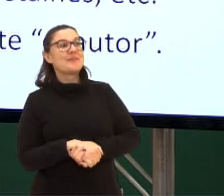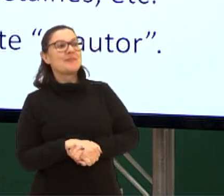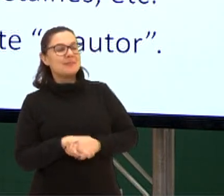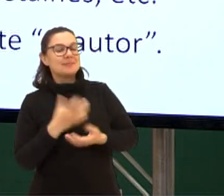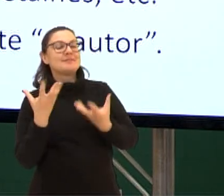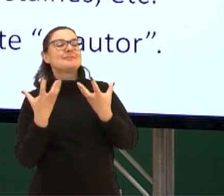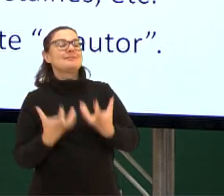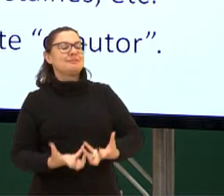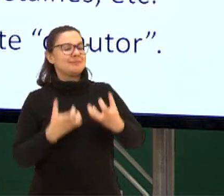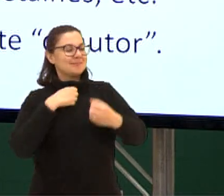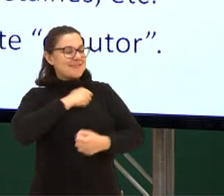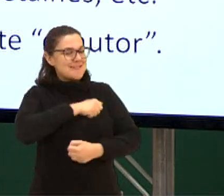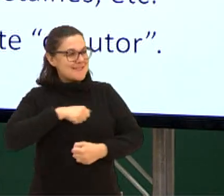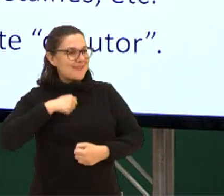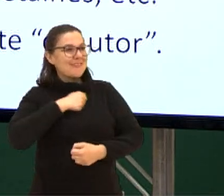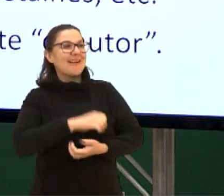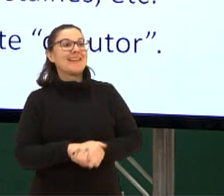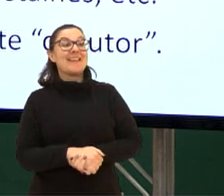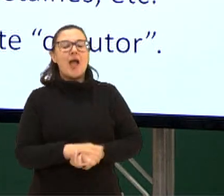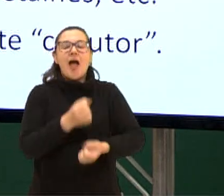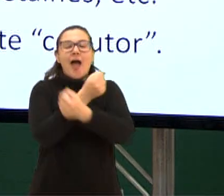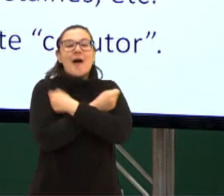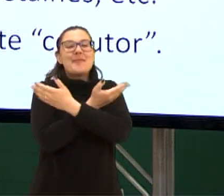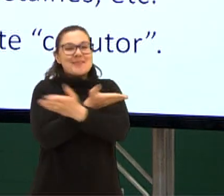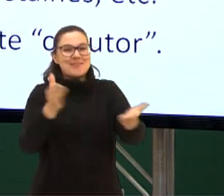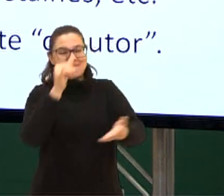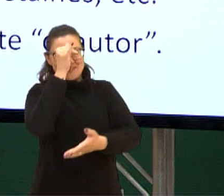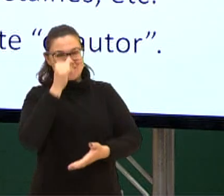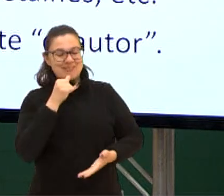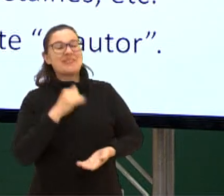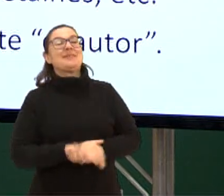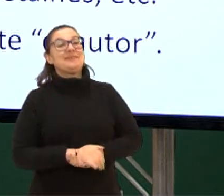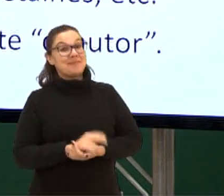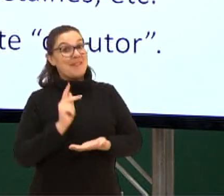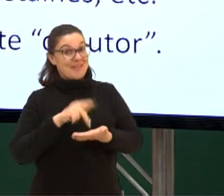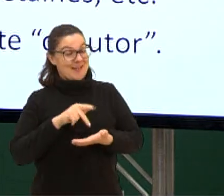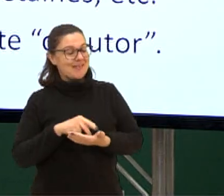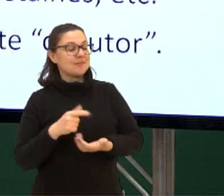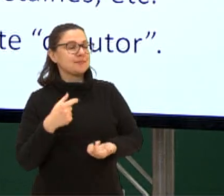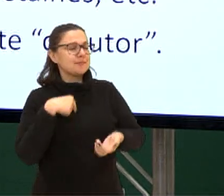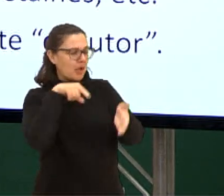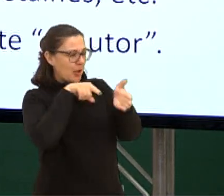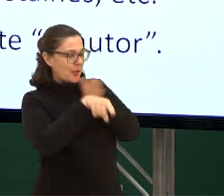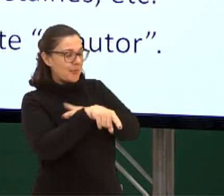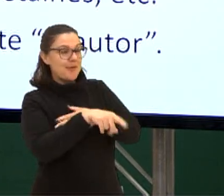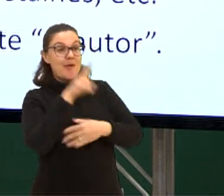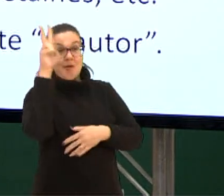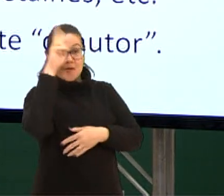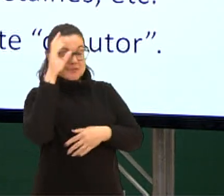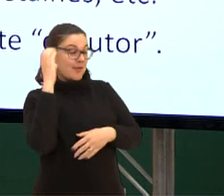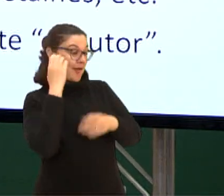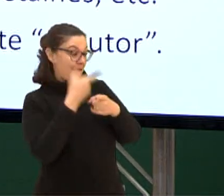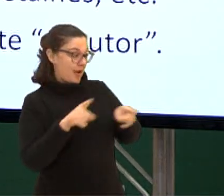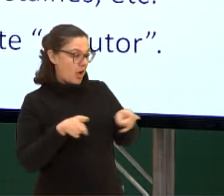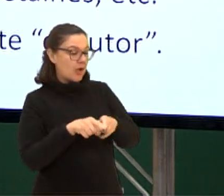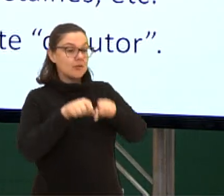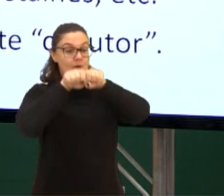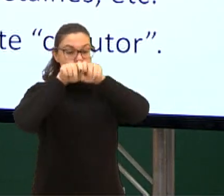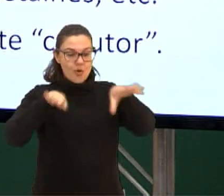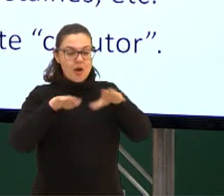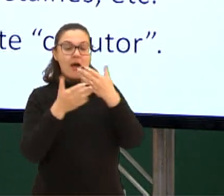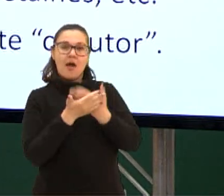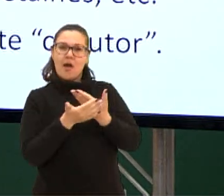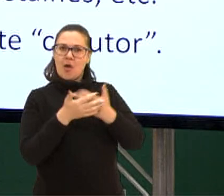lugar que tem muita saudade, né? Um abraço para todo mundo do Instituto. Ele perguntou se na história da rádio foi usado para transmitir aulas ou